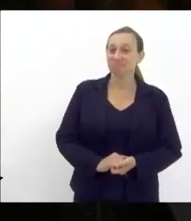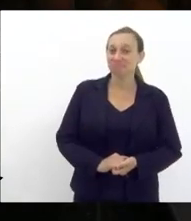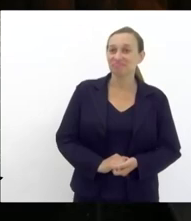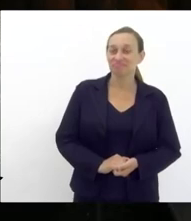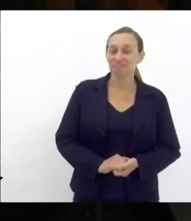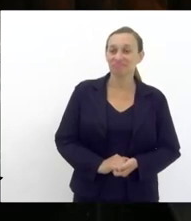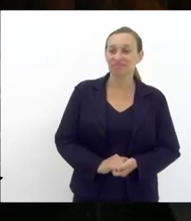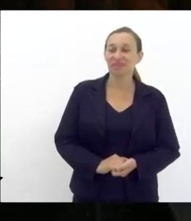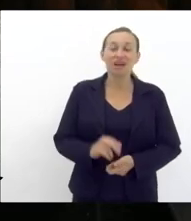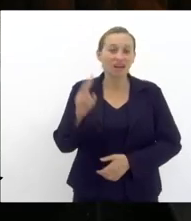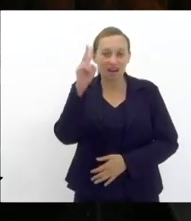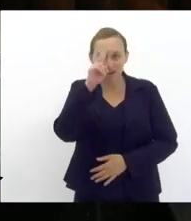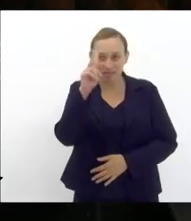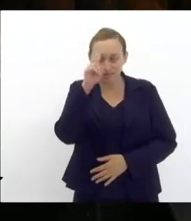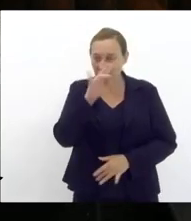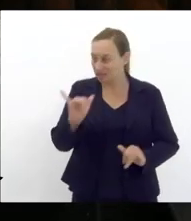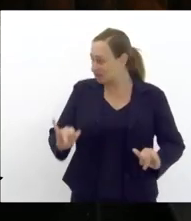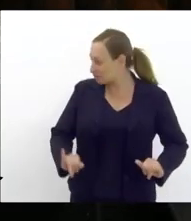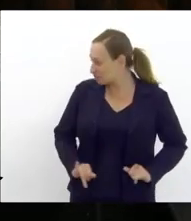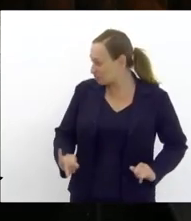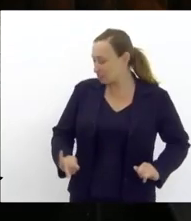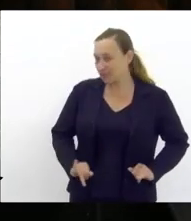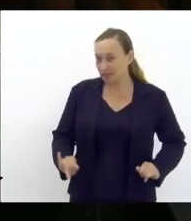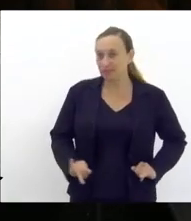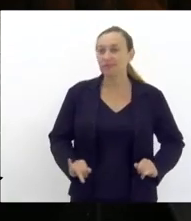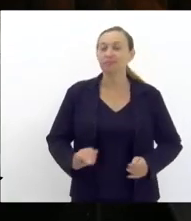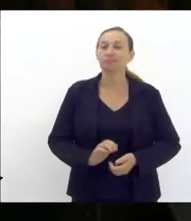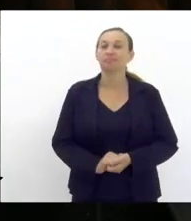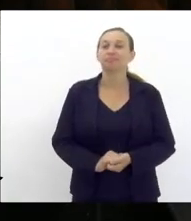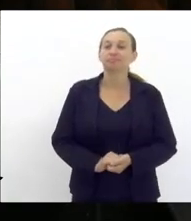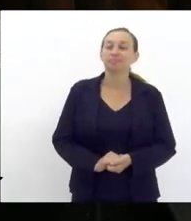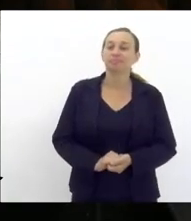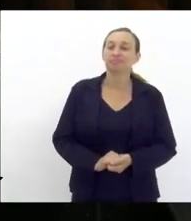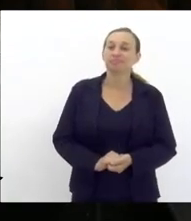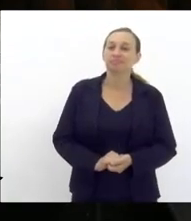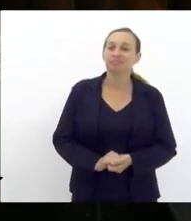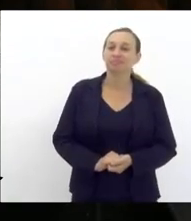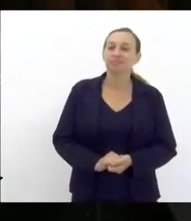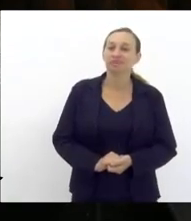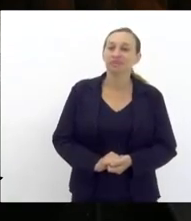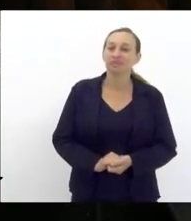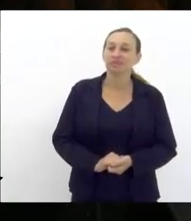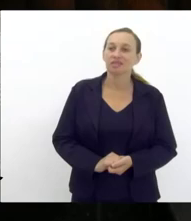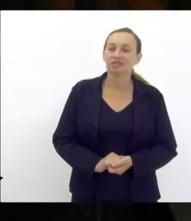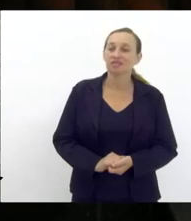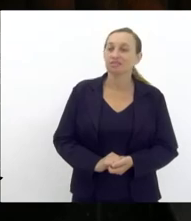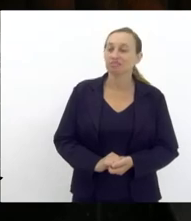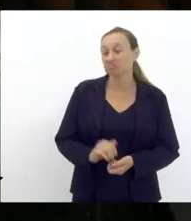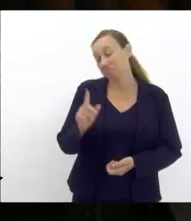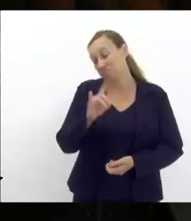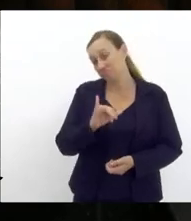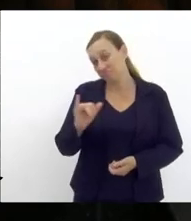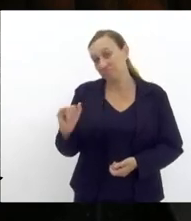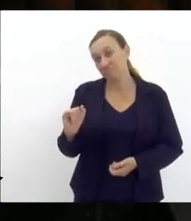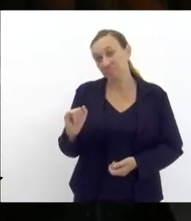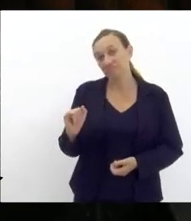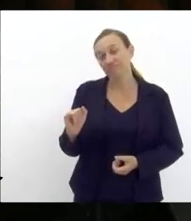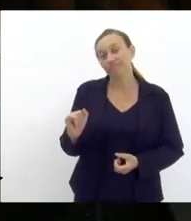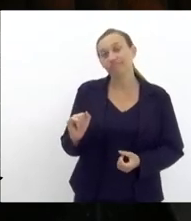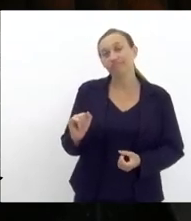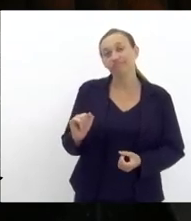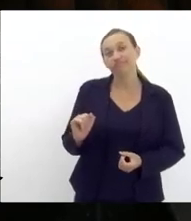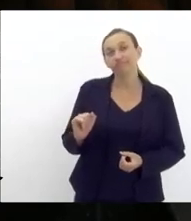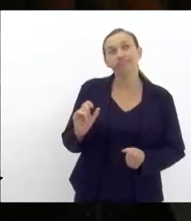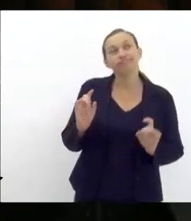dia de lembrança do holocausto senhora Presidente é uma data de relevância para que a gente possa